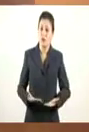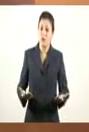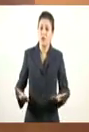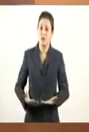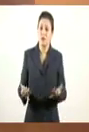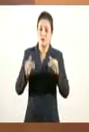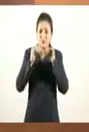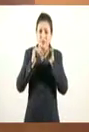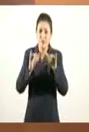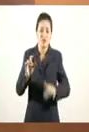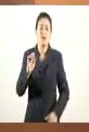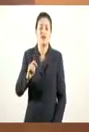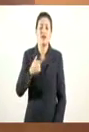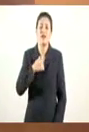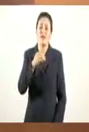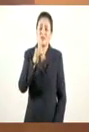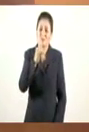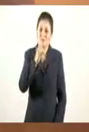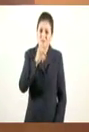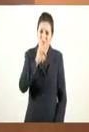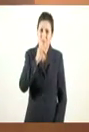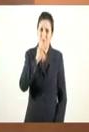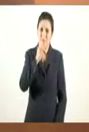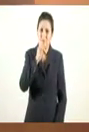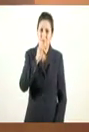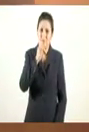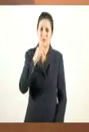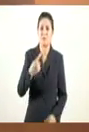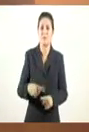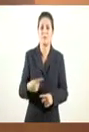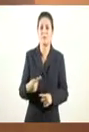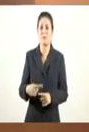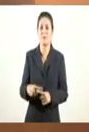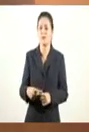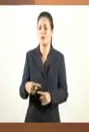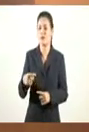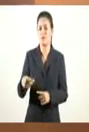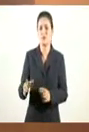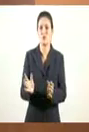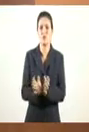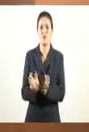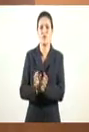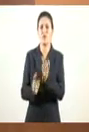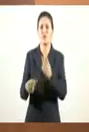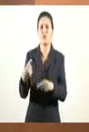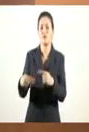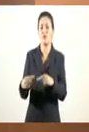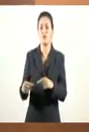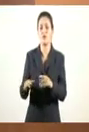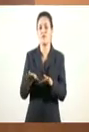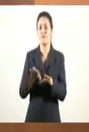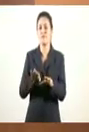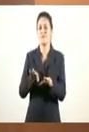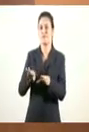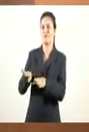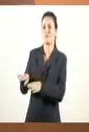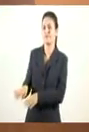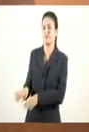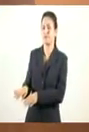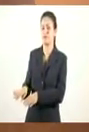legado deixado pelo grupo político que foi afastado do poder no Maranhão a partir desde as